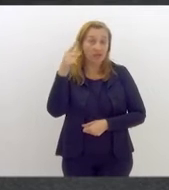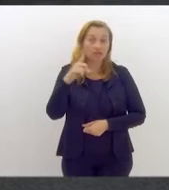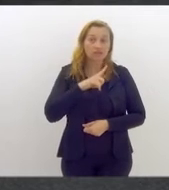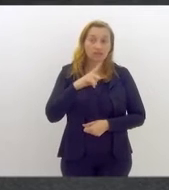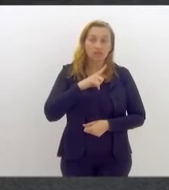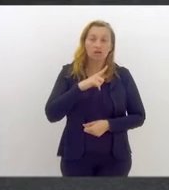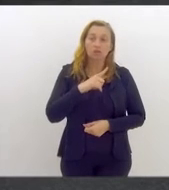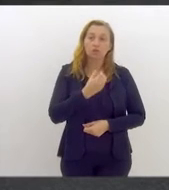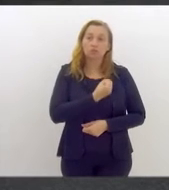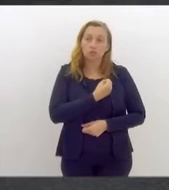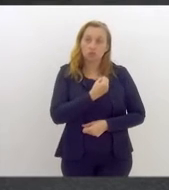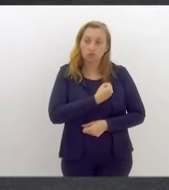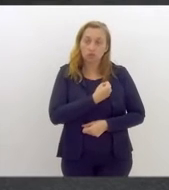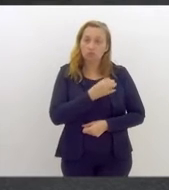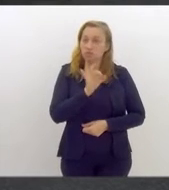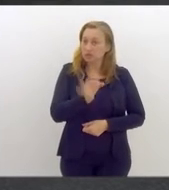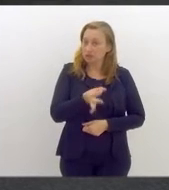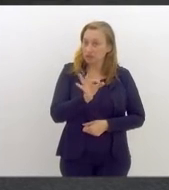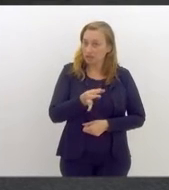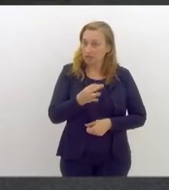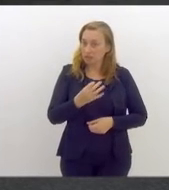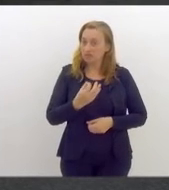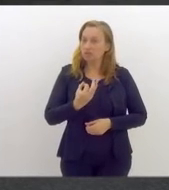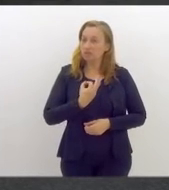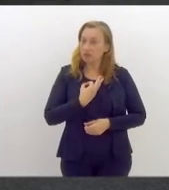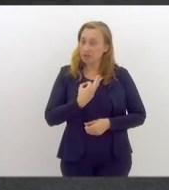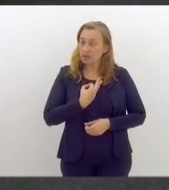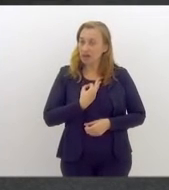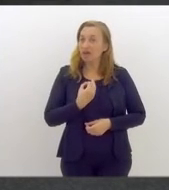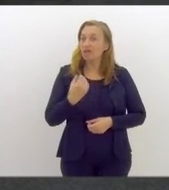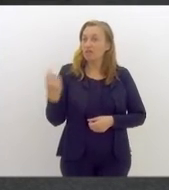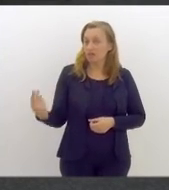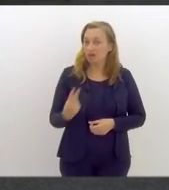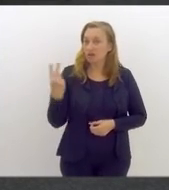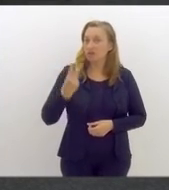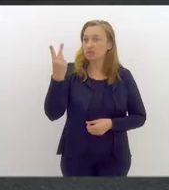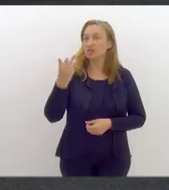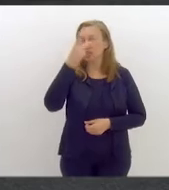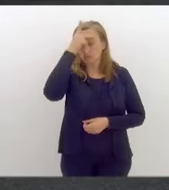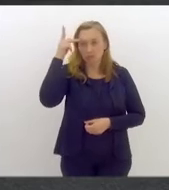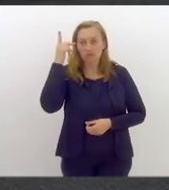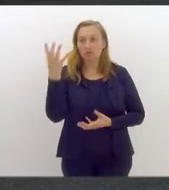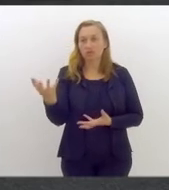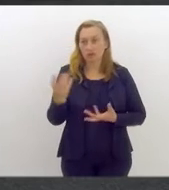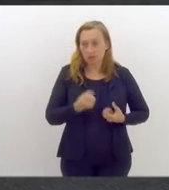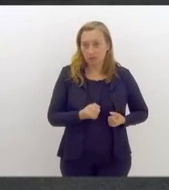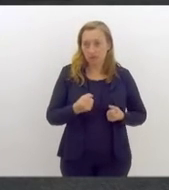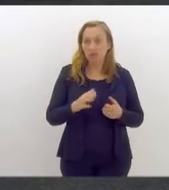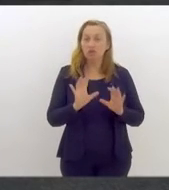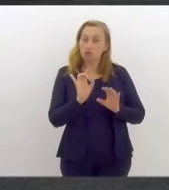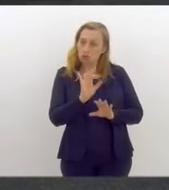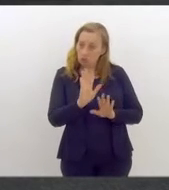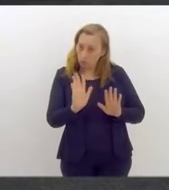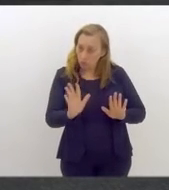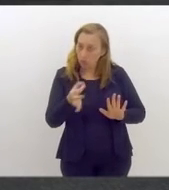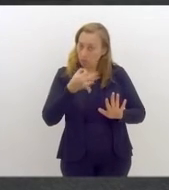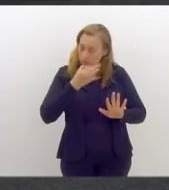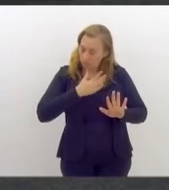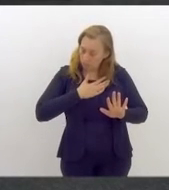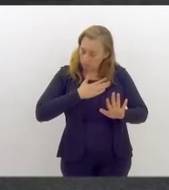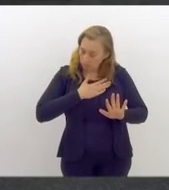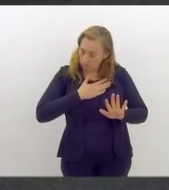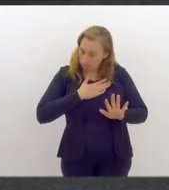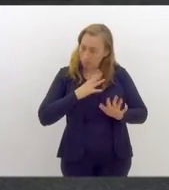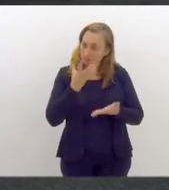número restrito de concessões valoriza as pessoas que vão receber. Apenas uma opinião que